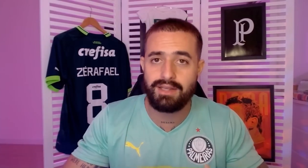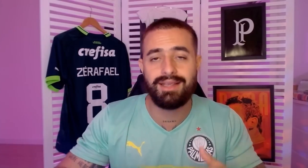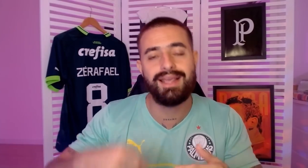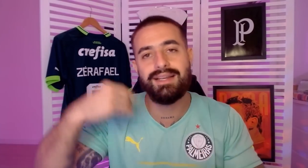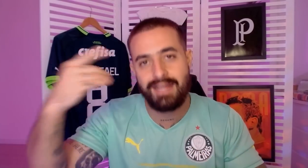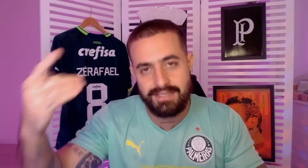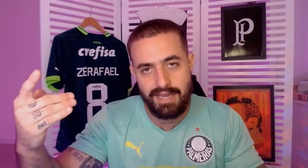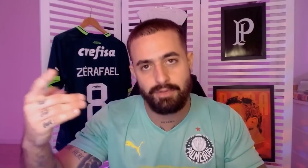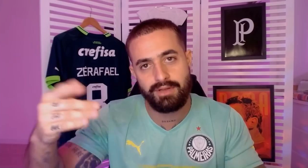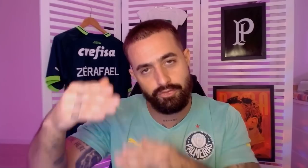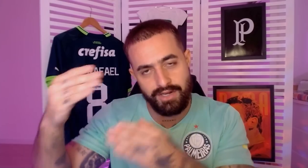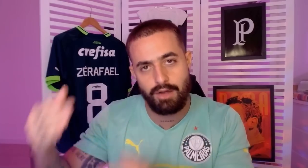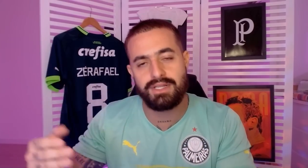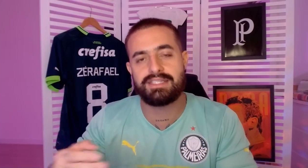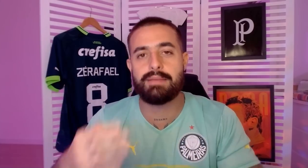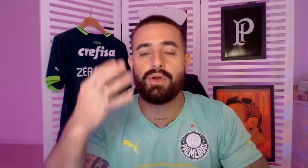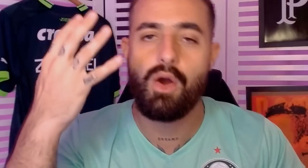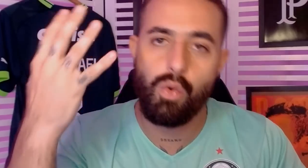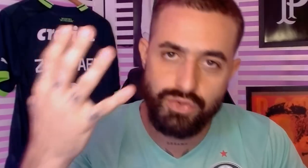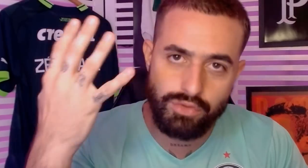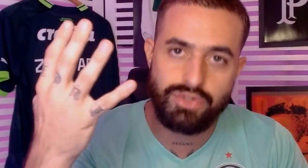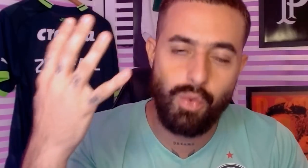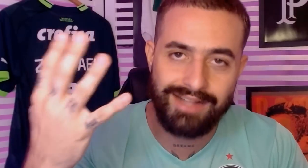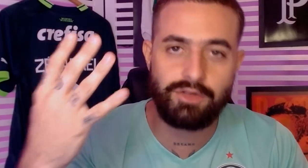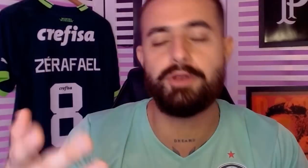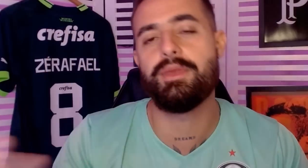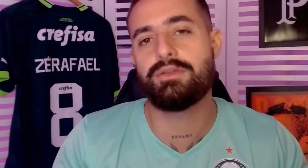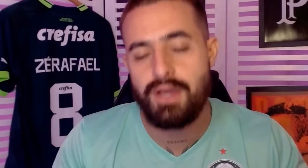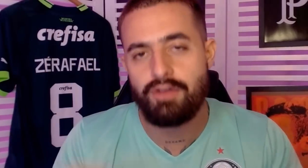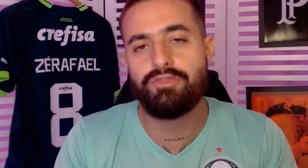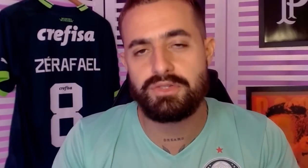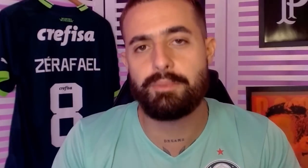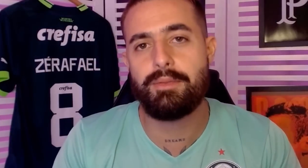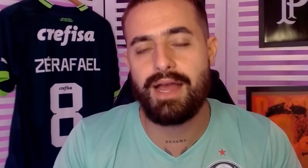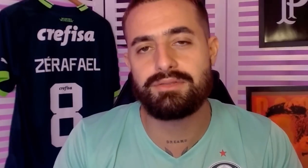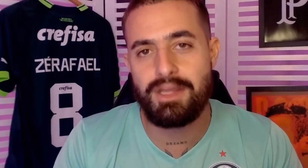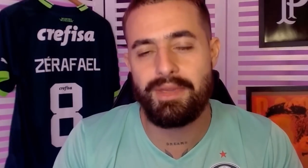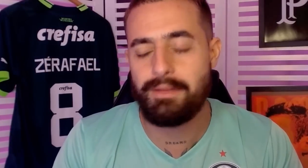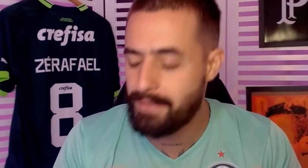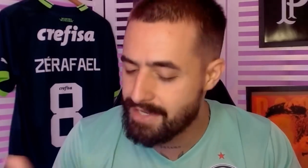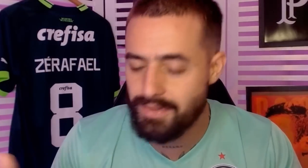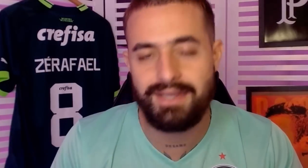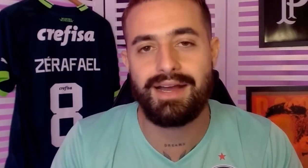zerar o ranking e em dezembro, né, no final de dezembro, os outros quatro primeiros vão ser premiados também. É isso aí, cara.